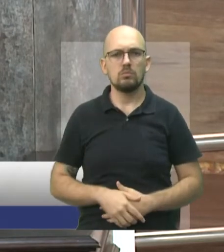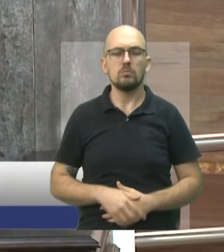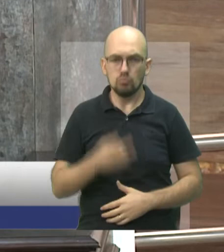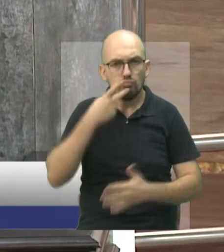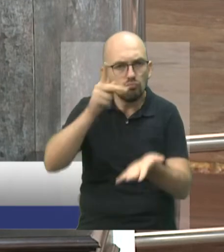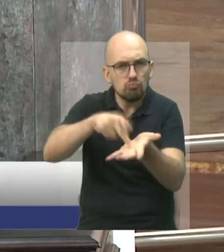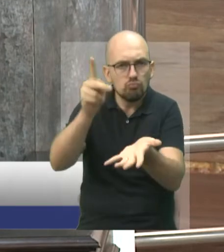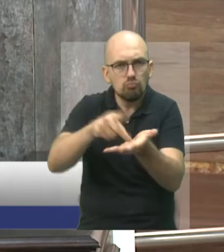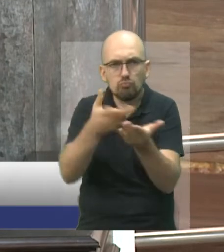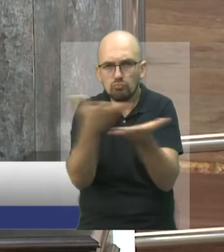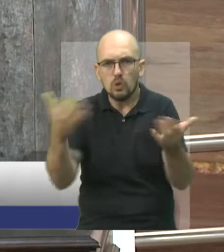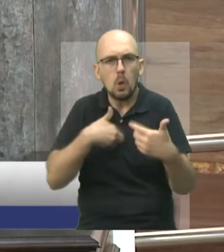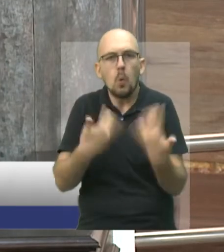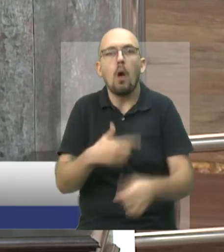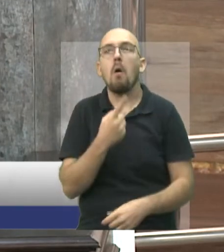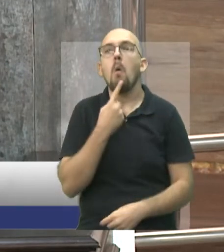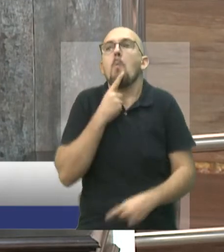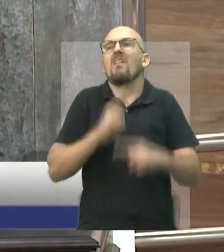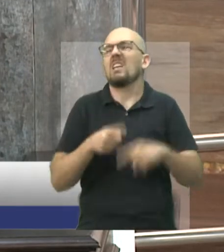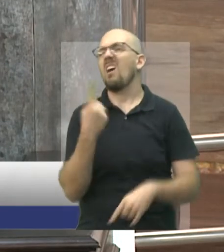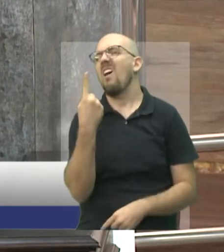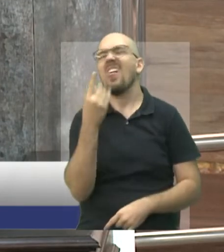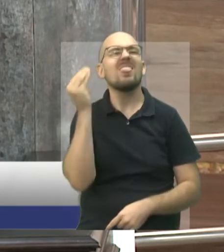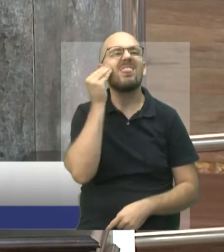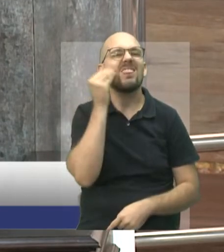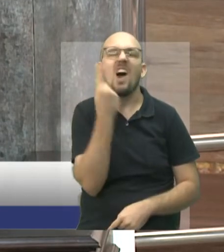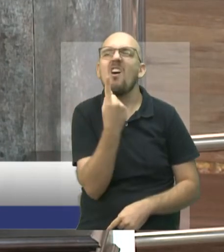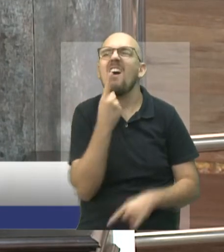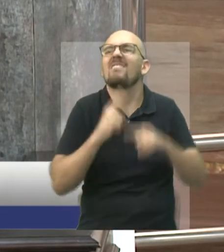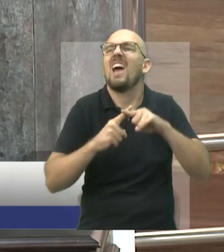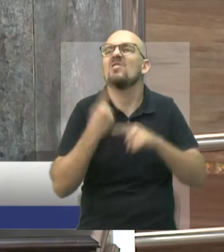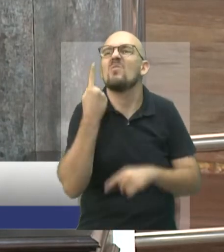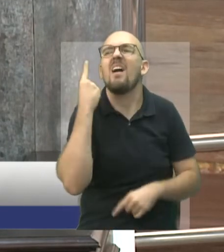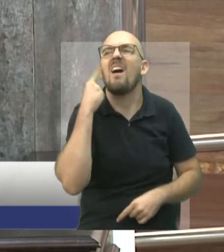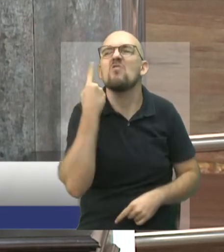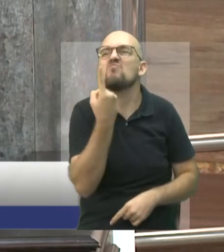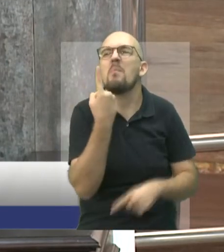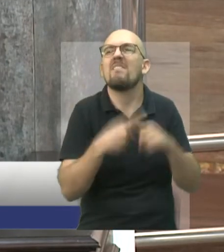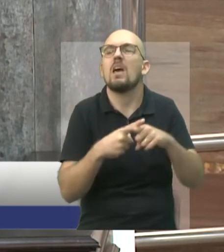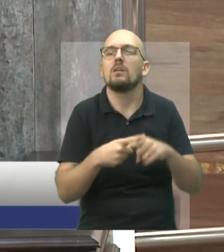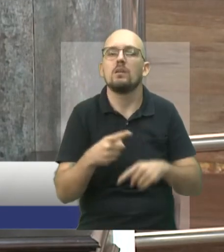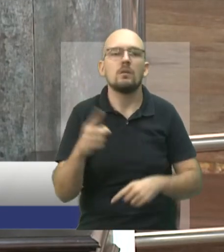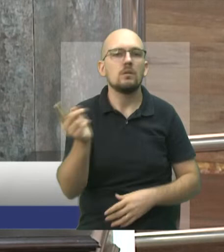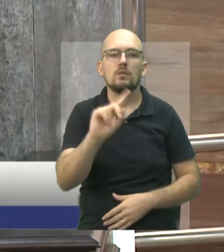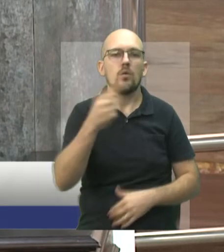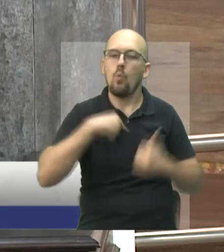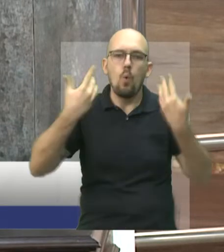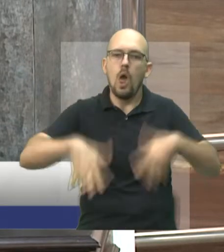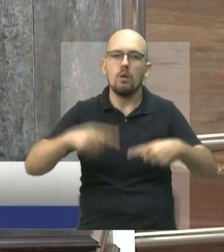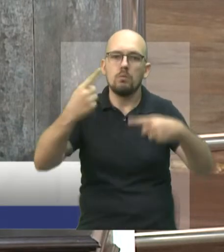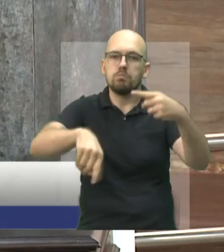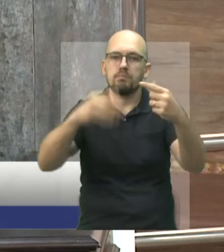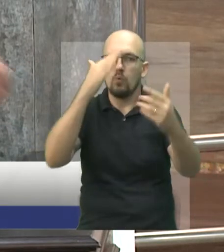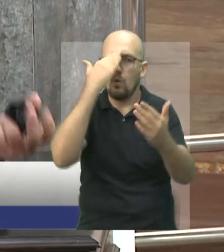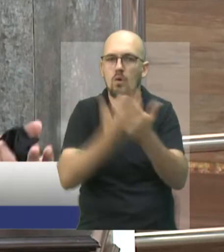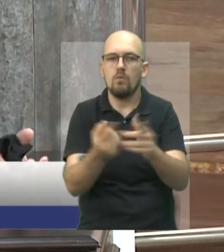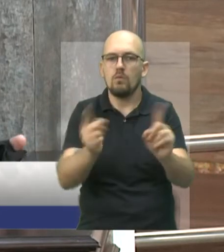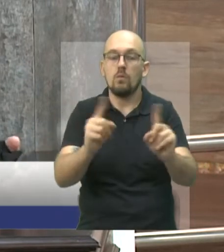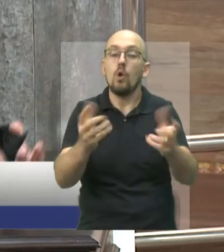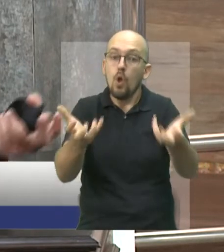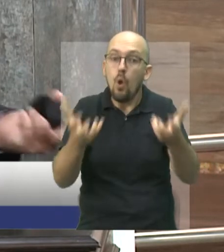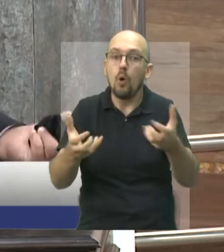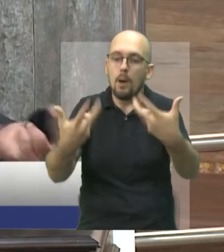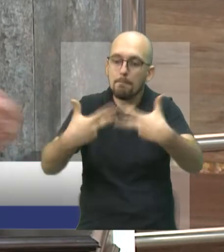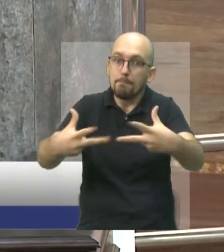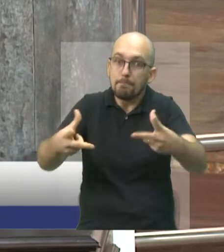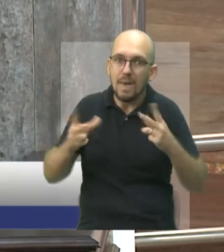abertamente para todo mundo, eu não quero ser vereador de um único mandato, eu quero merecer o voto na próxima eleição, e para isso,